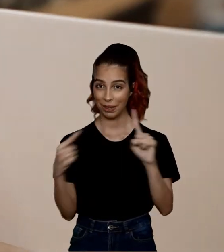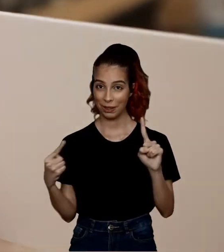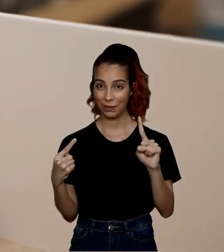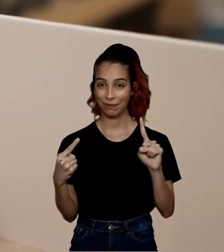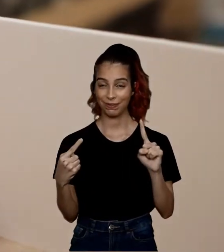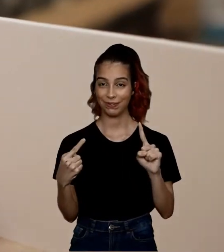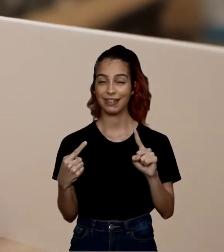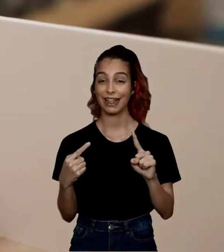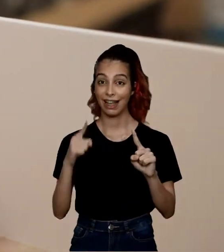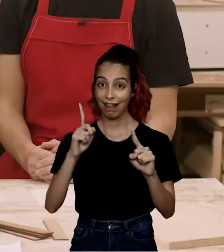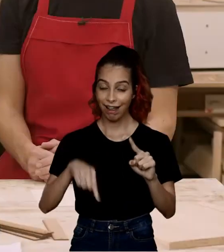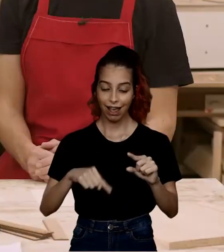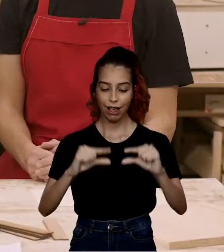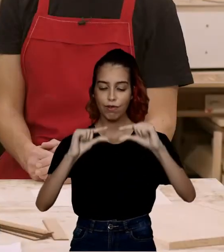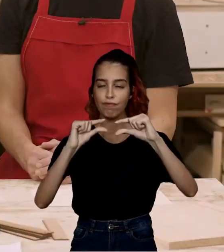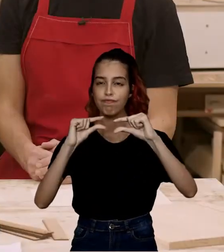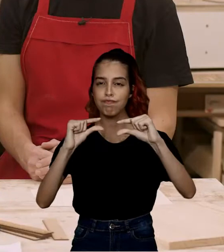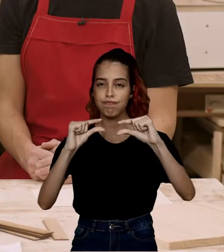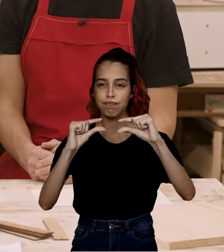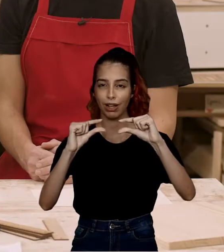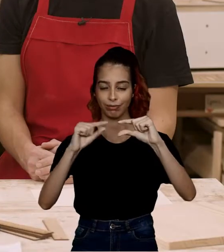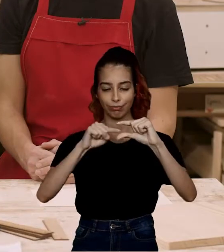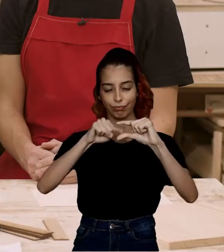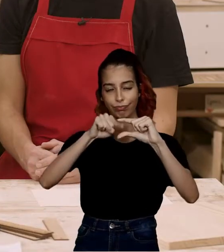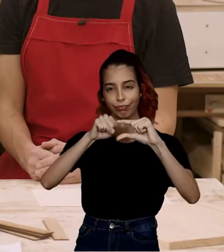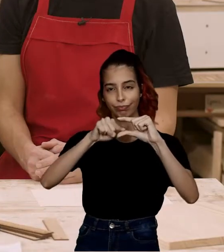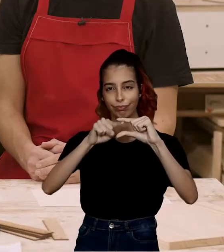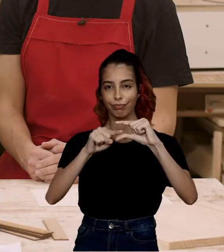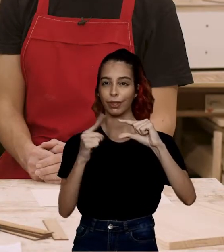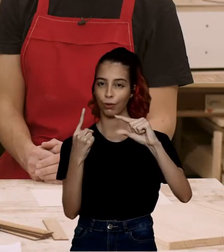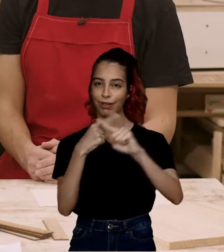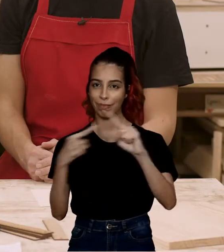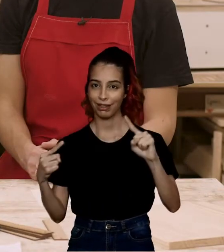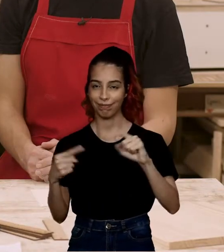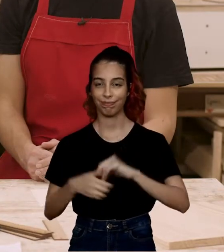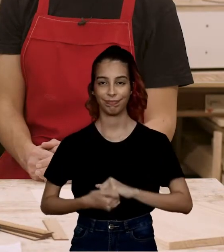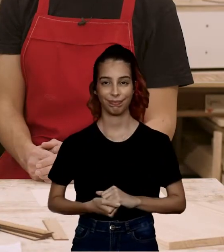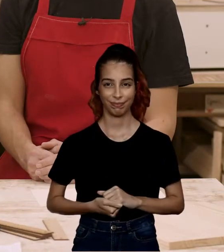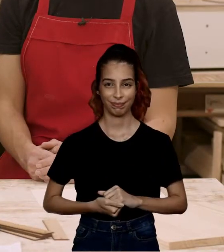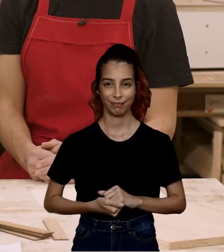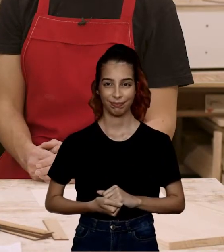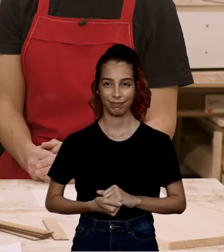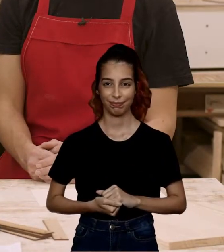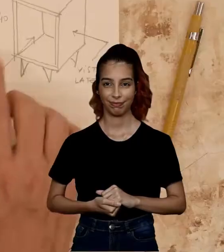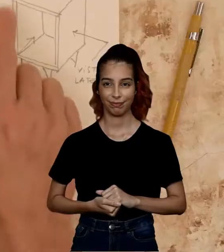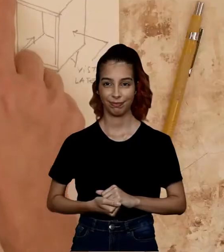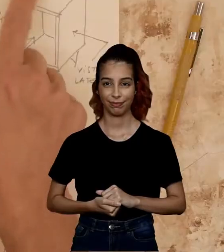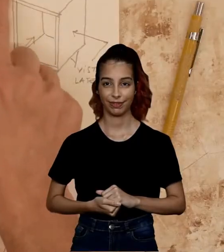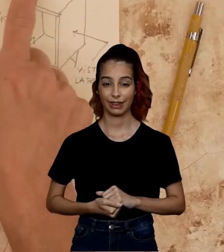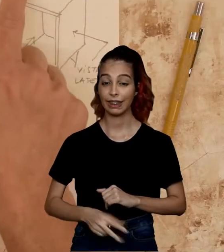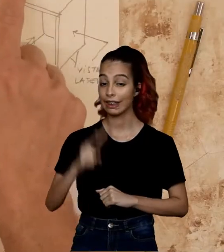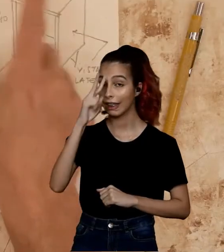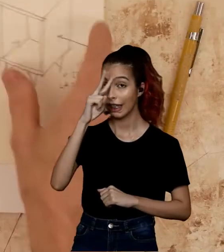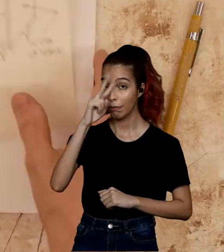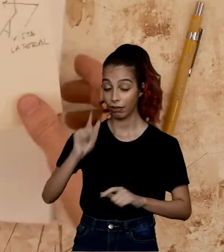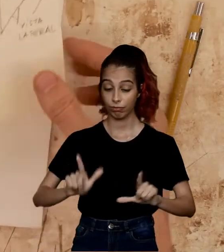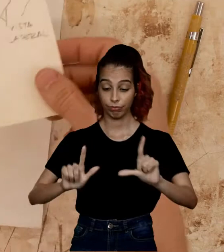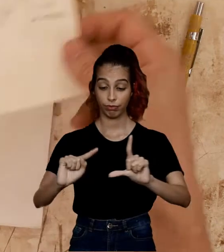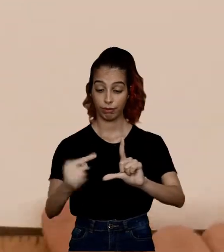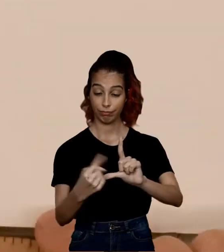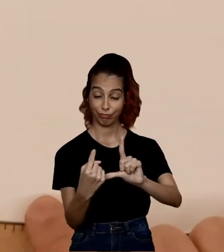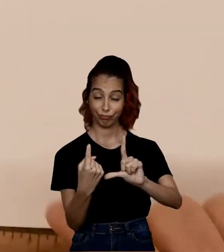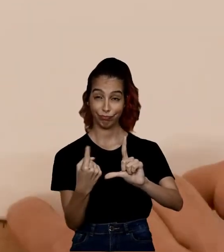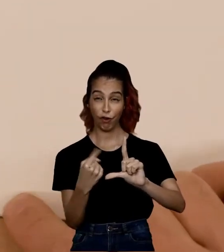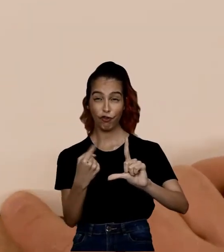1,5. Então eu vou simular a tira de compensado nessa escala. Lembrando que minha profundidade é